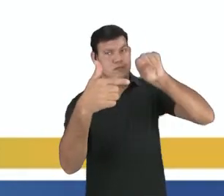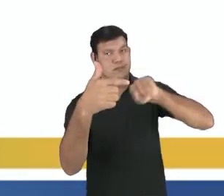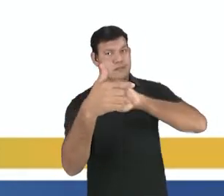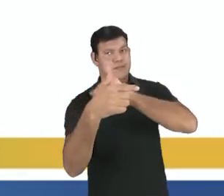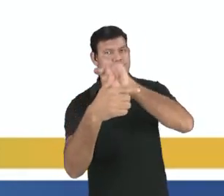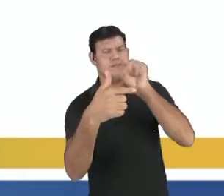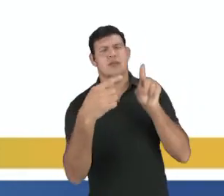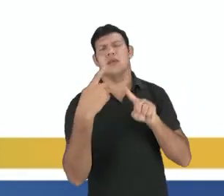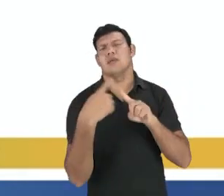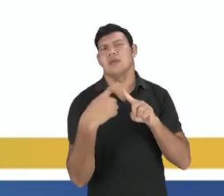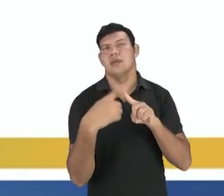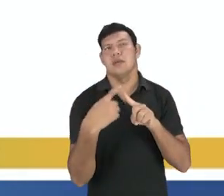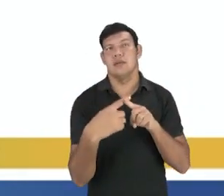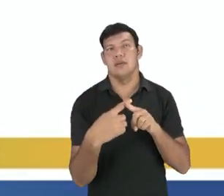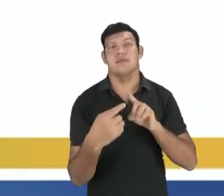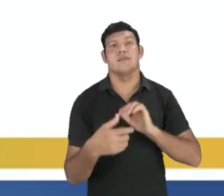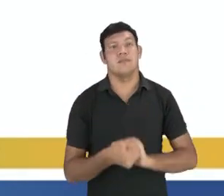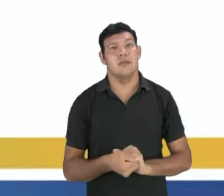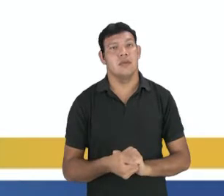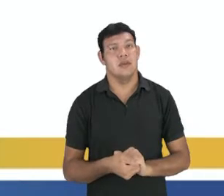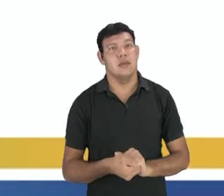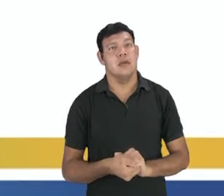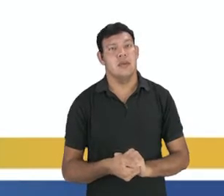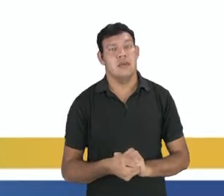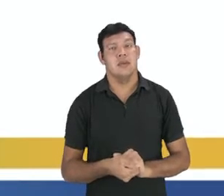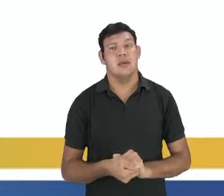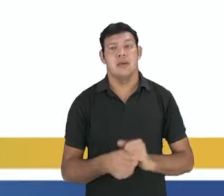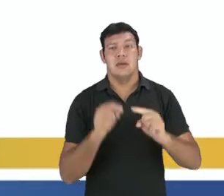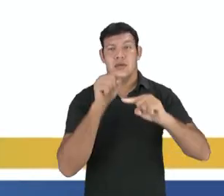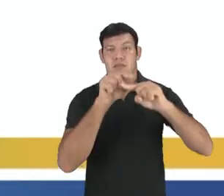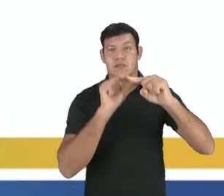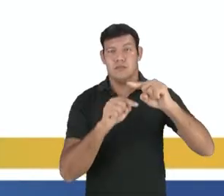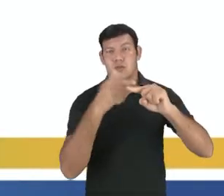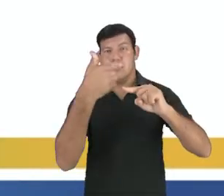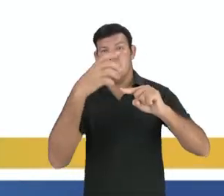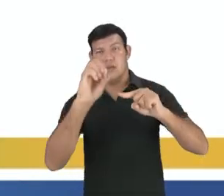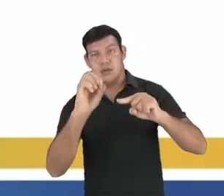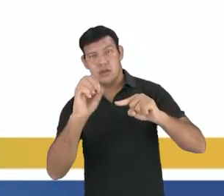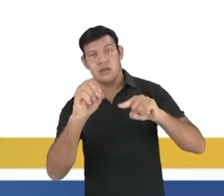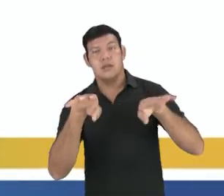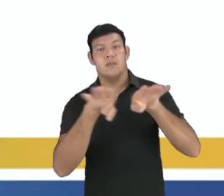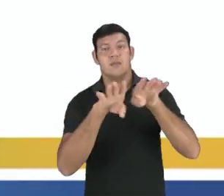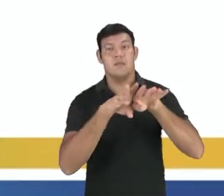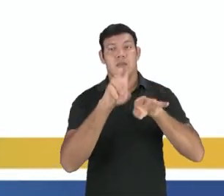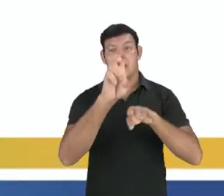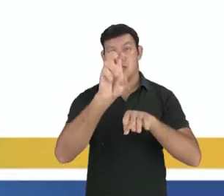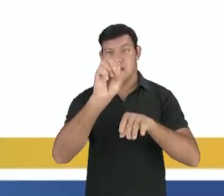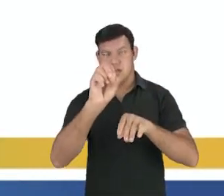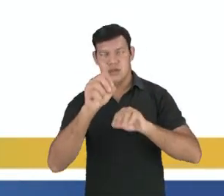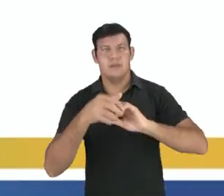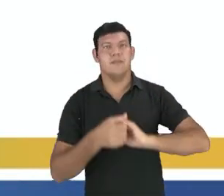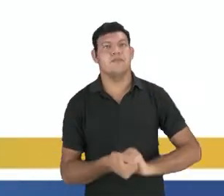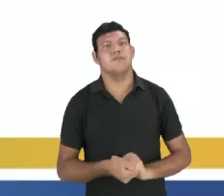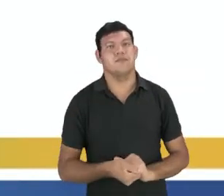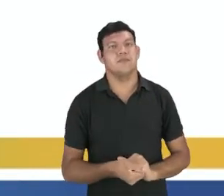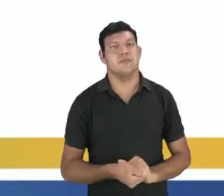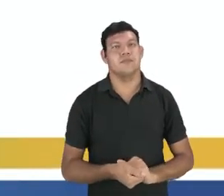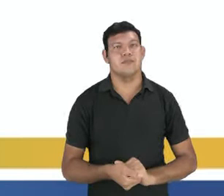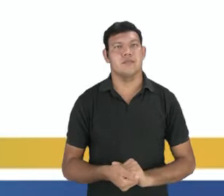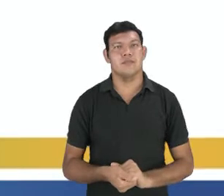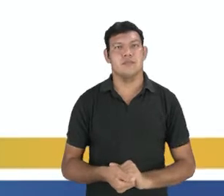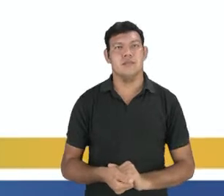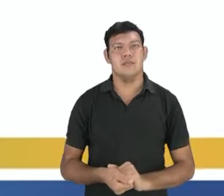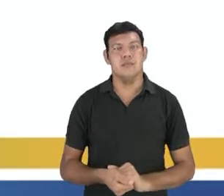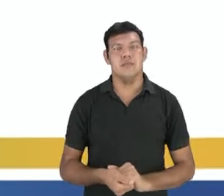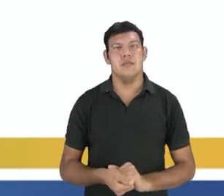2, ele divide ao mesmo tempo o 20 e o 50, ok? Resultado da divisão de 20 e 50 por